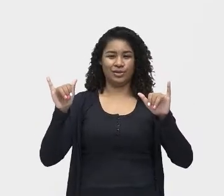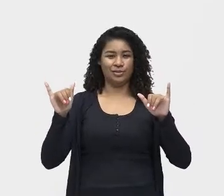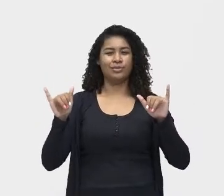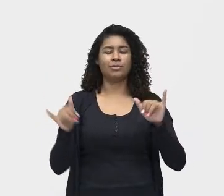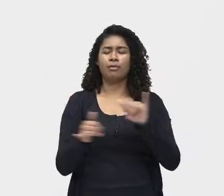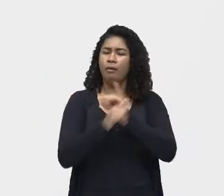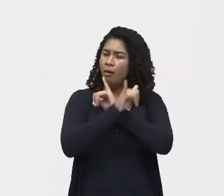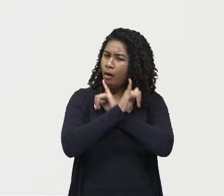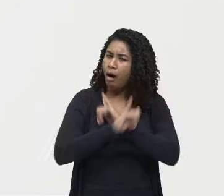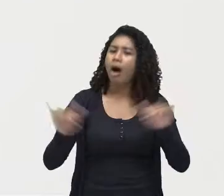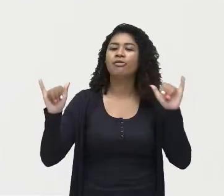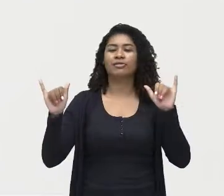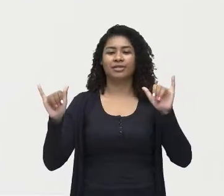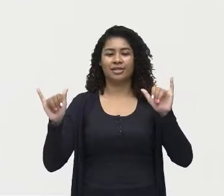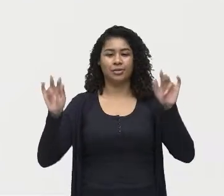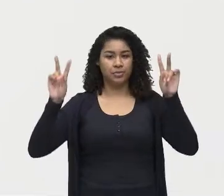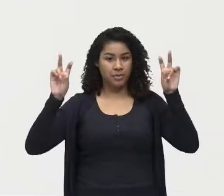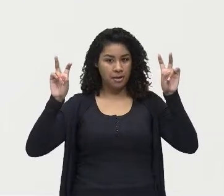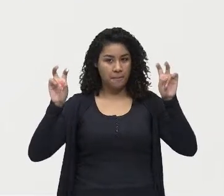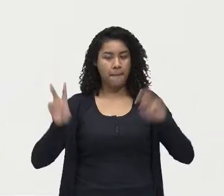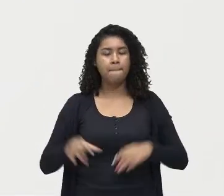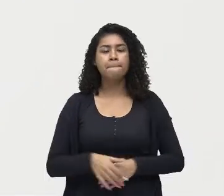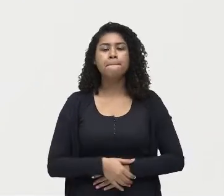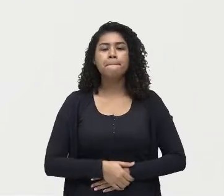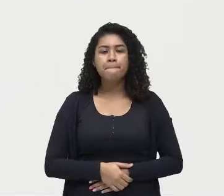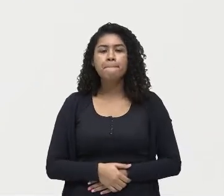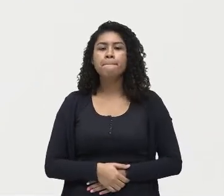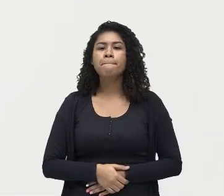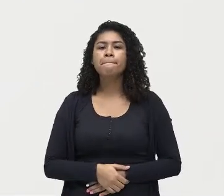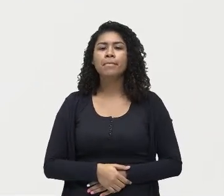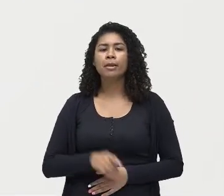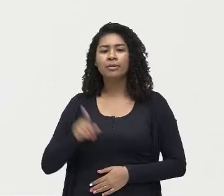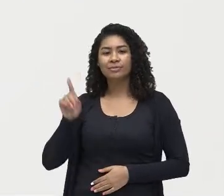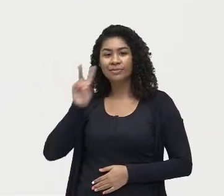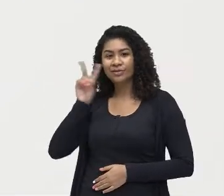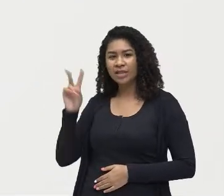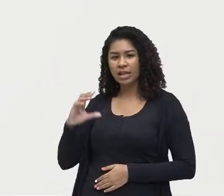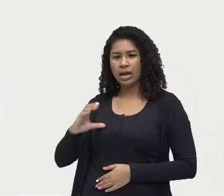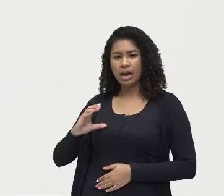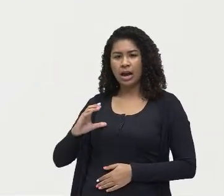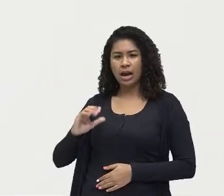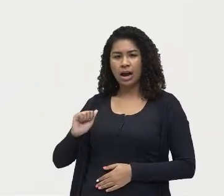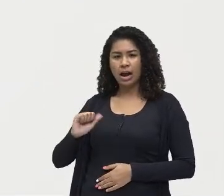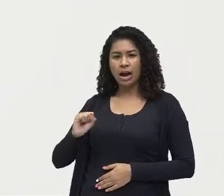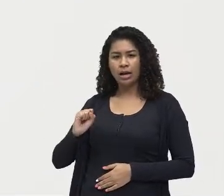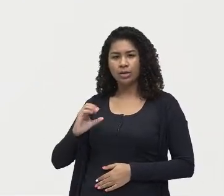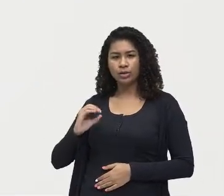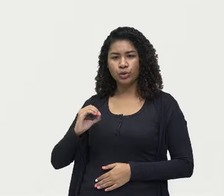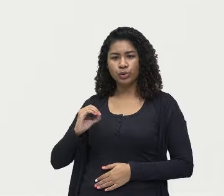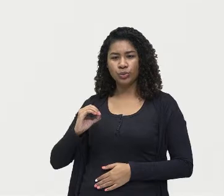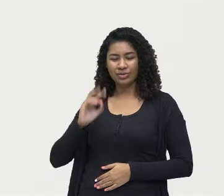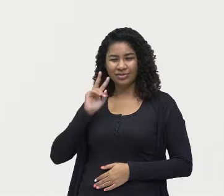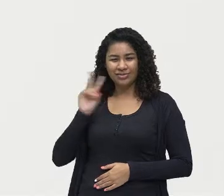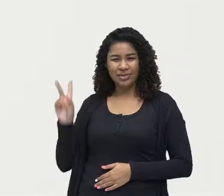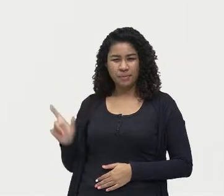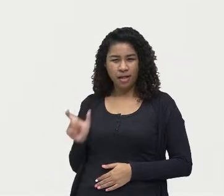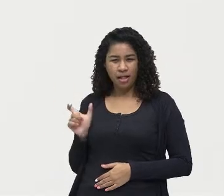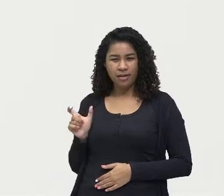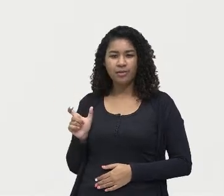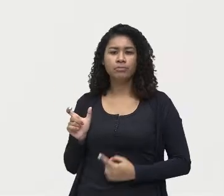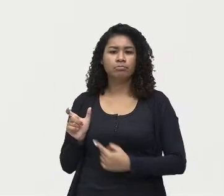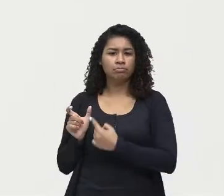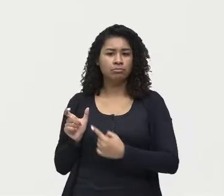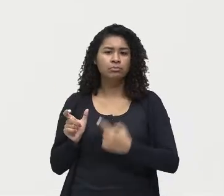isso? O título é último aviso. E nós já começamos aqui com o caso. Claro que nós temos que observar, não é só o